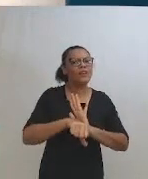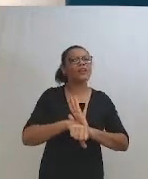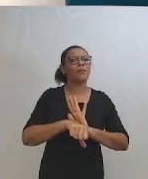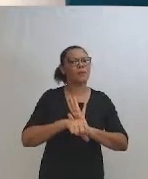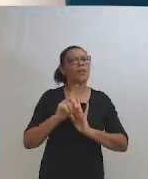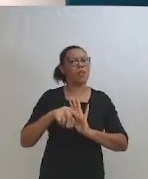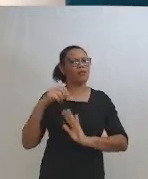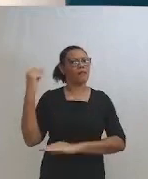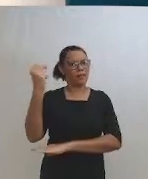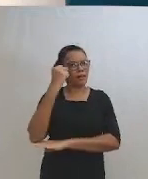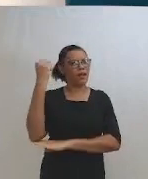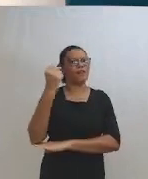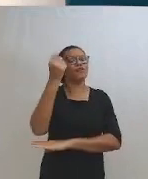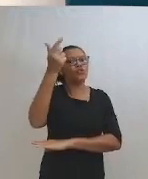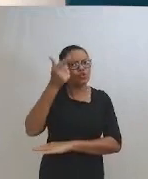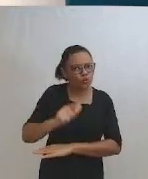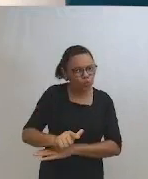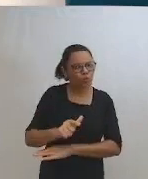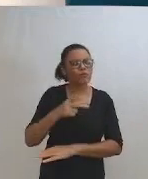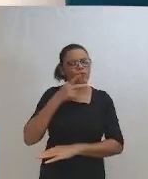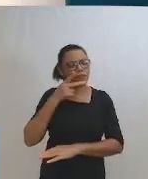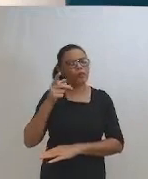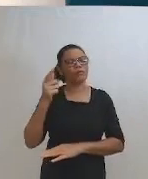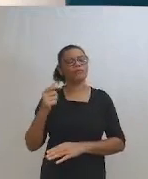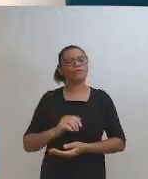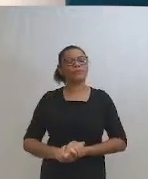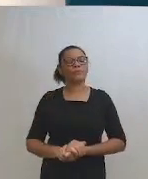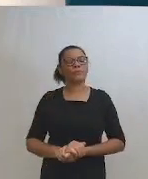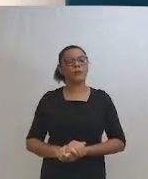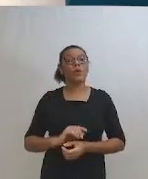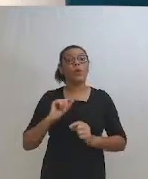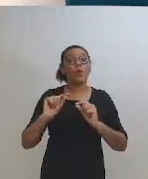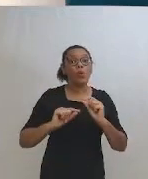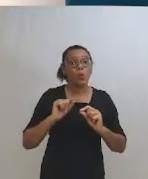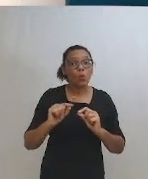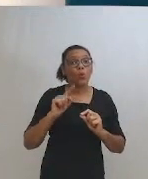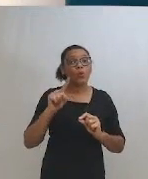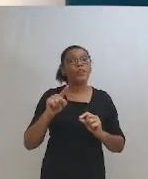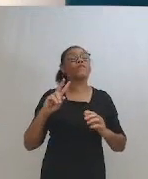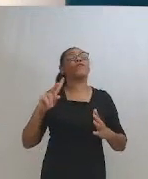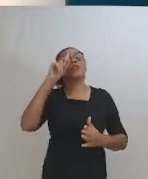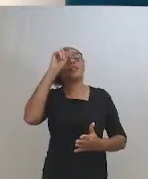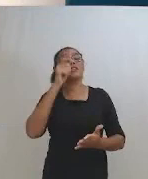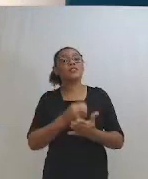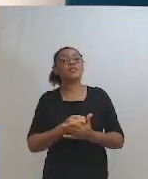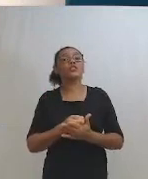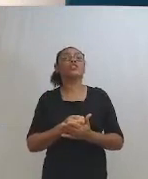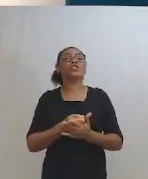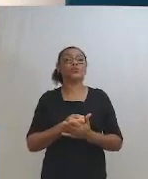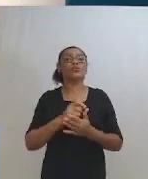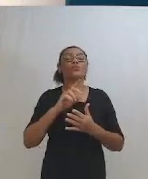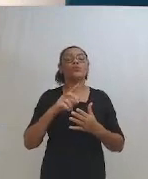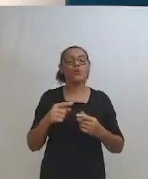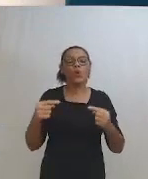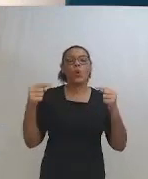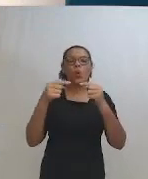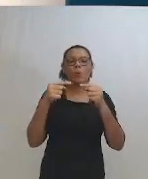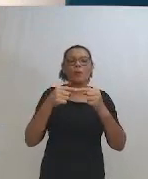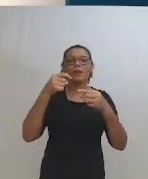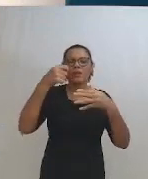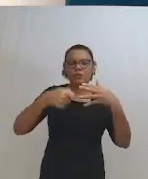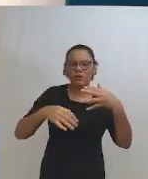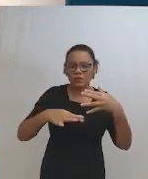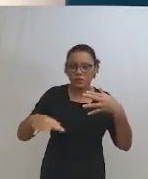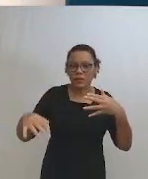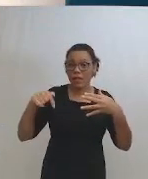repito mais uma vez, é que o caso foi decidido de acordo com a jurisprudência pacificada nessa corte.